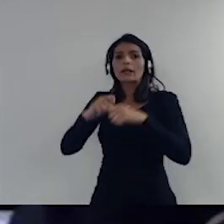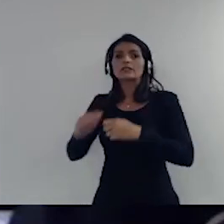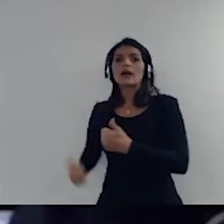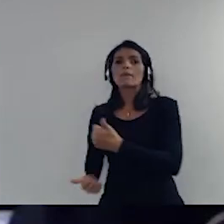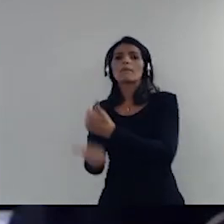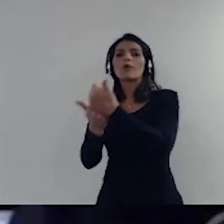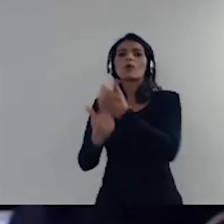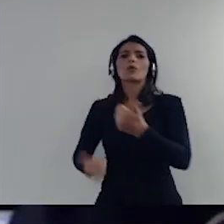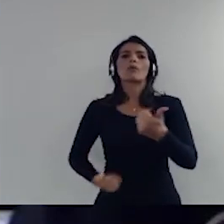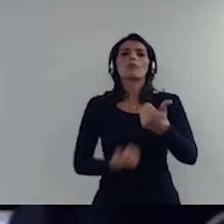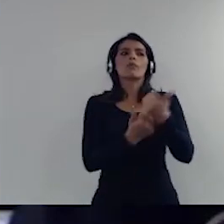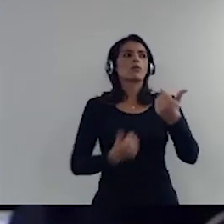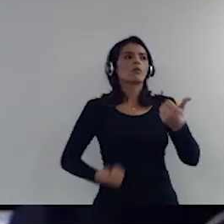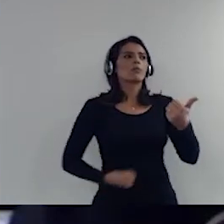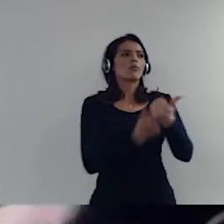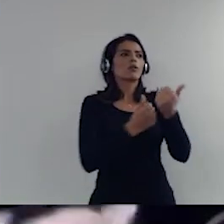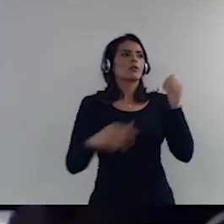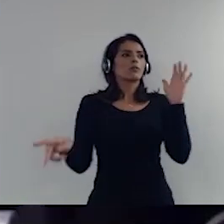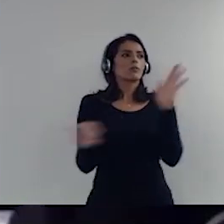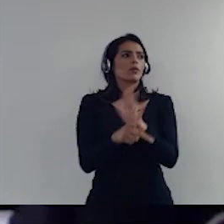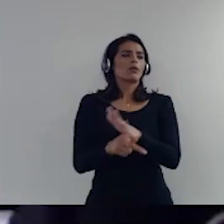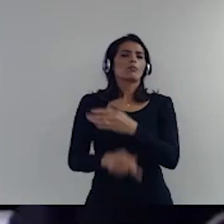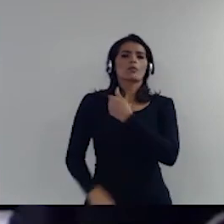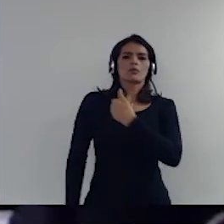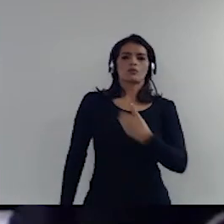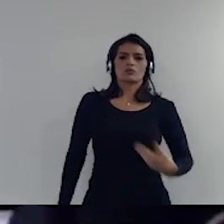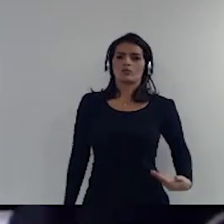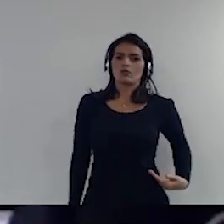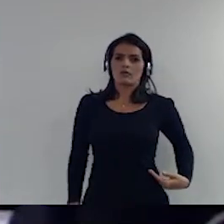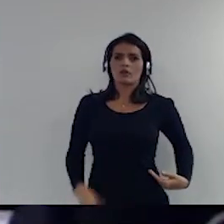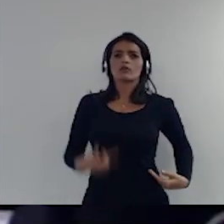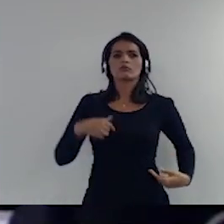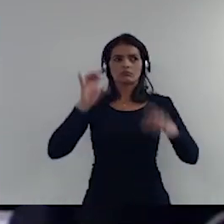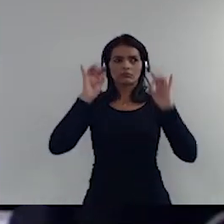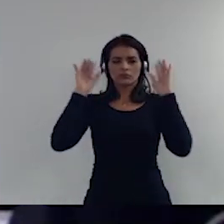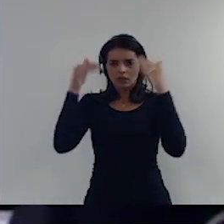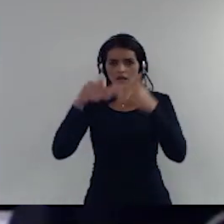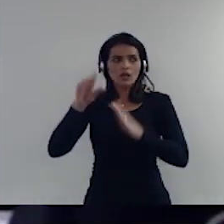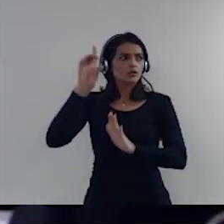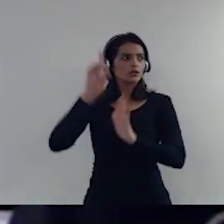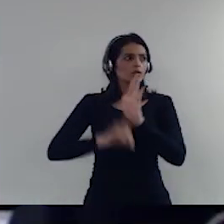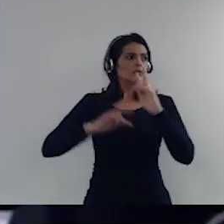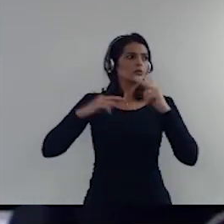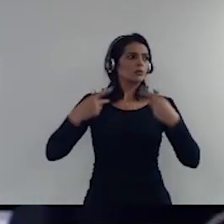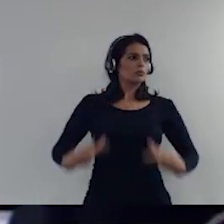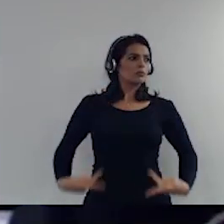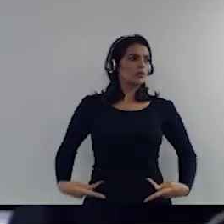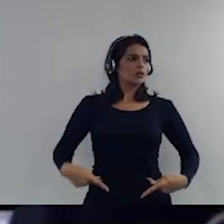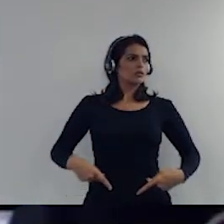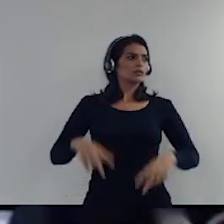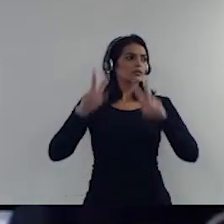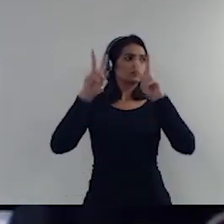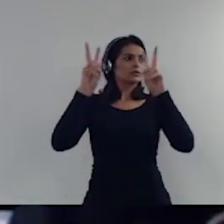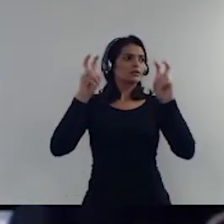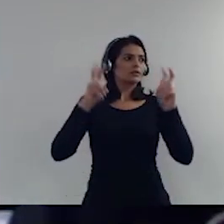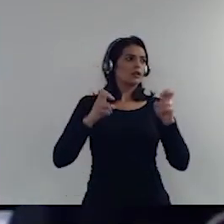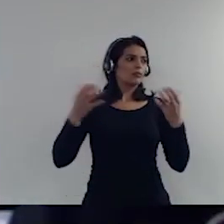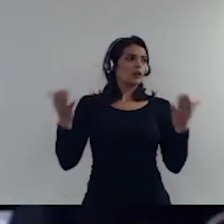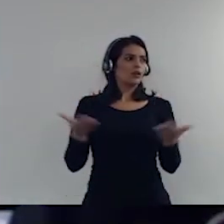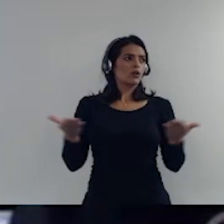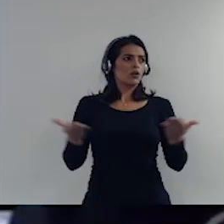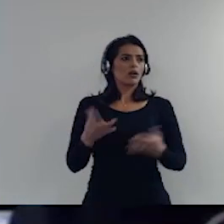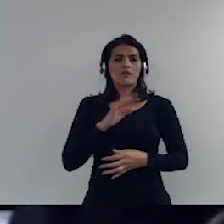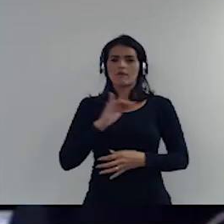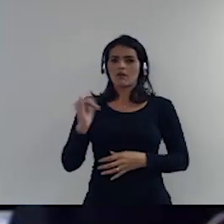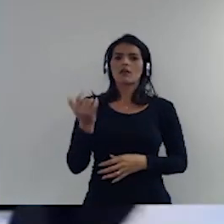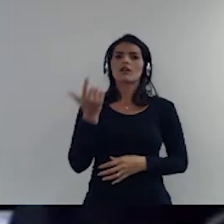muito maior, especialmente no que diz respeito aos direitos humanos, que é o tema que nós vamos agora ouvir